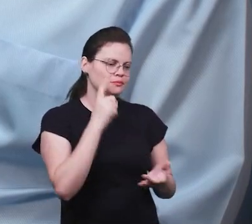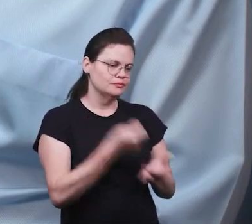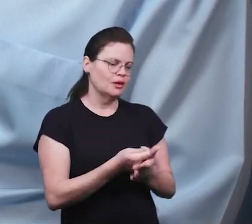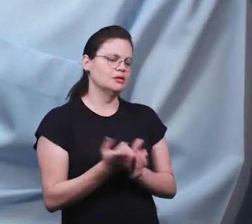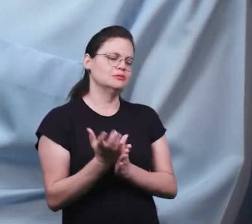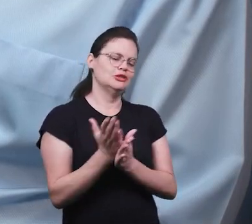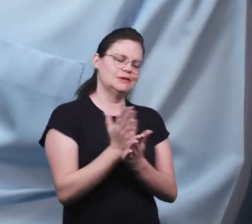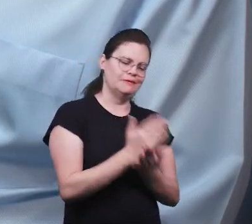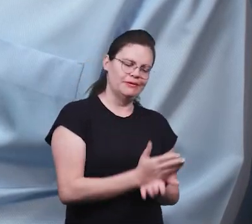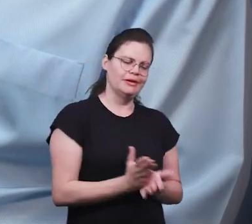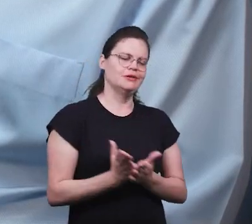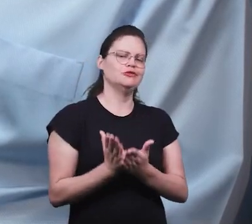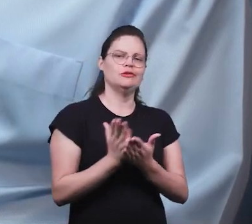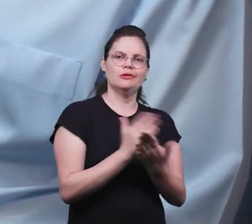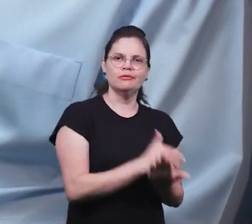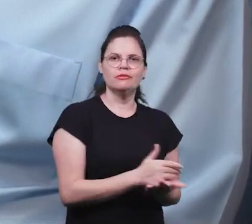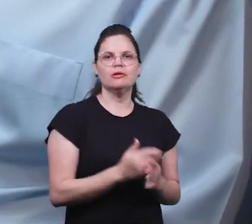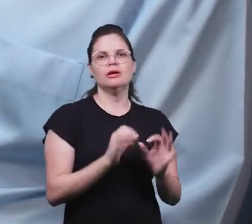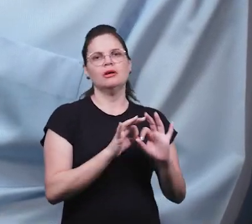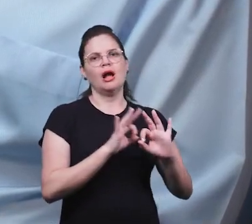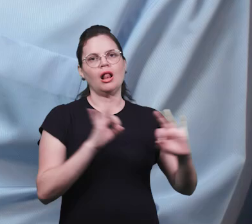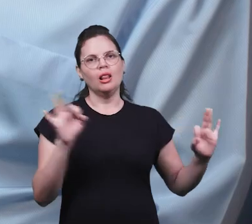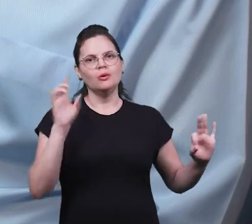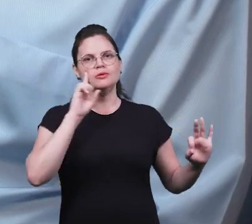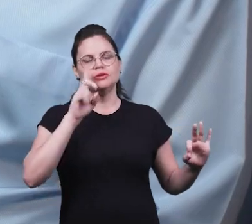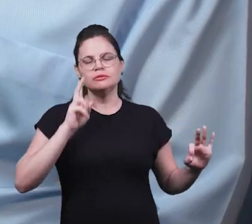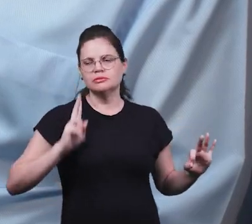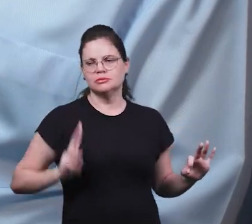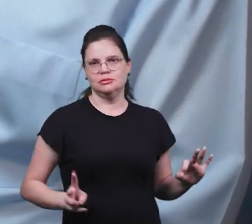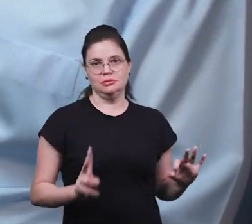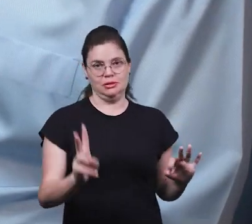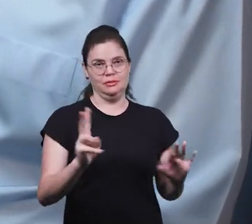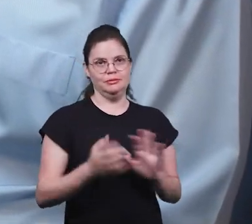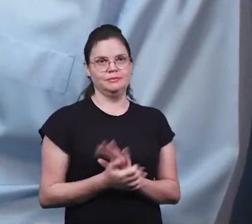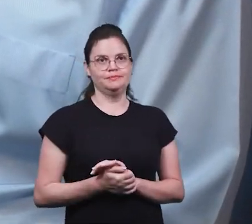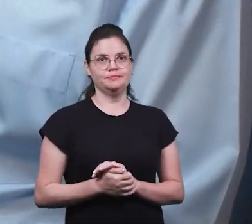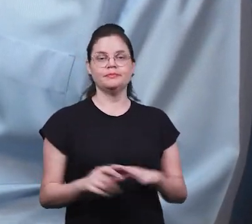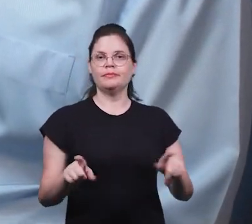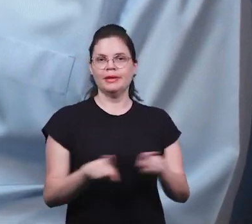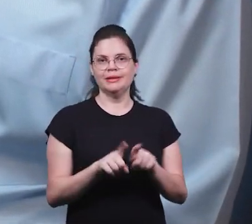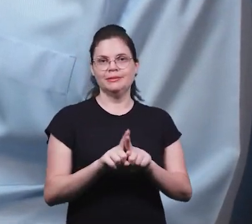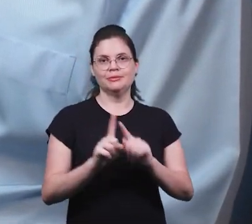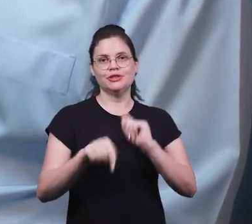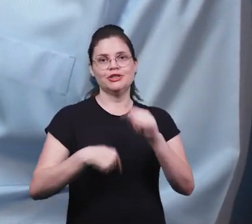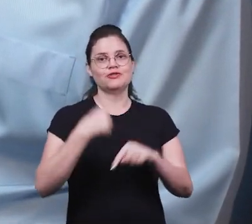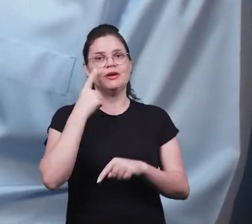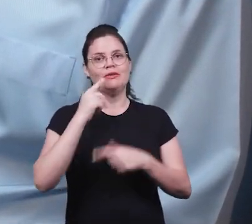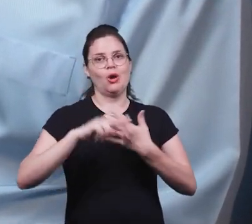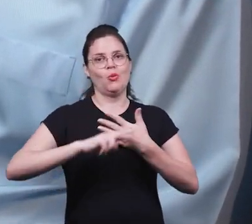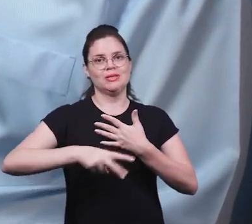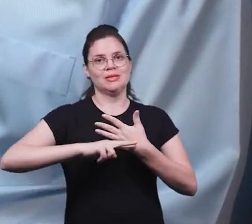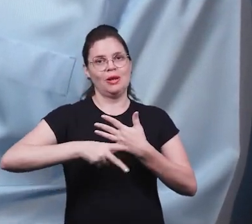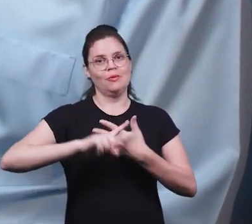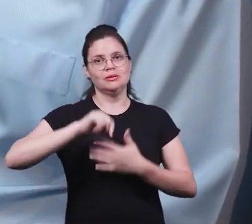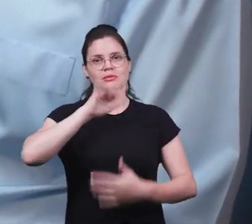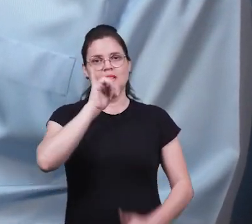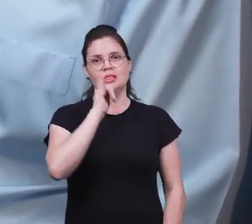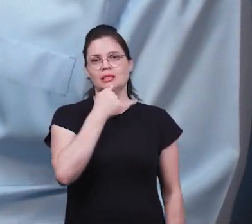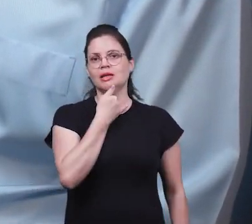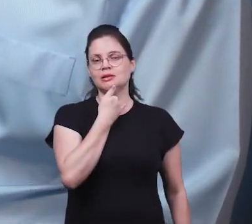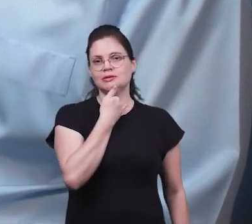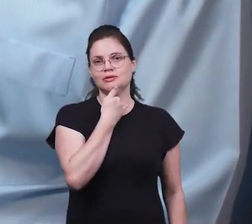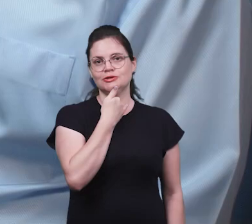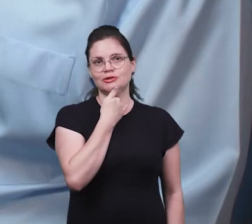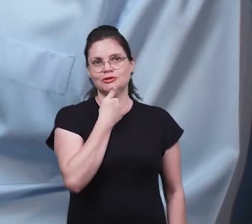maldição, ele acaba escolhendo o afastamento de Deus. E aí você vai ver a consequência disso, muito triste para o homem, onde o homem